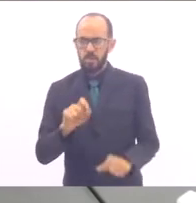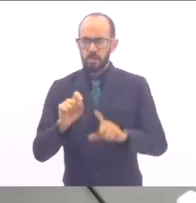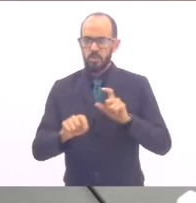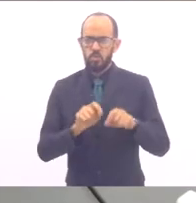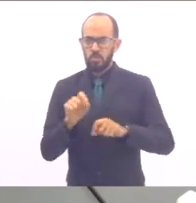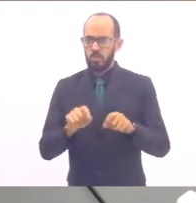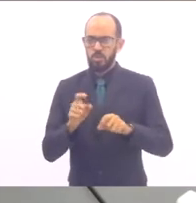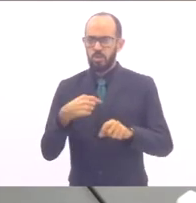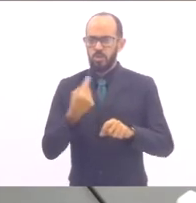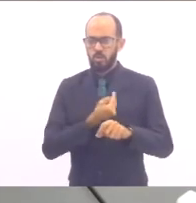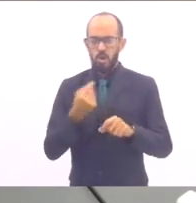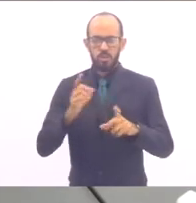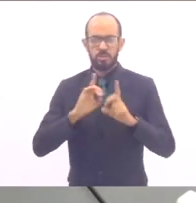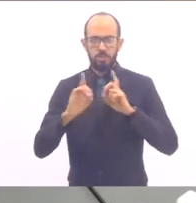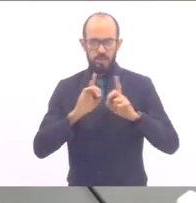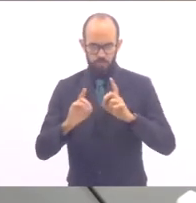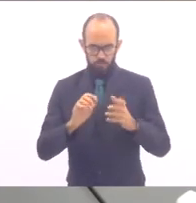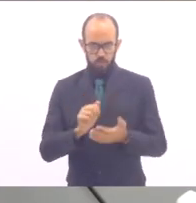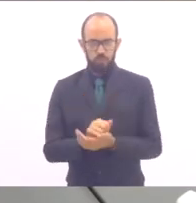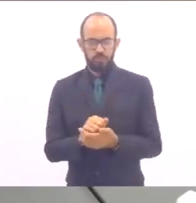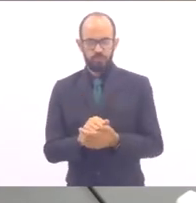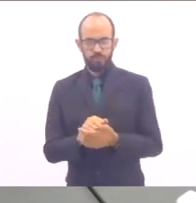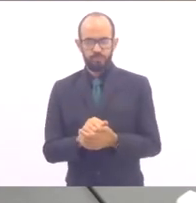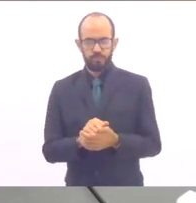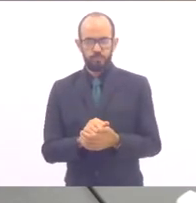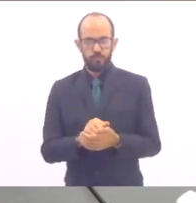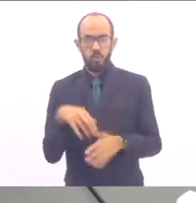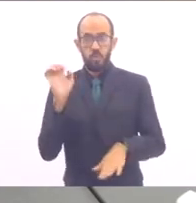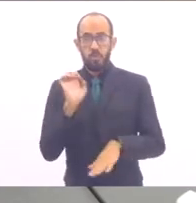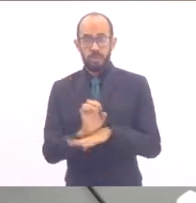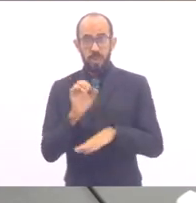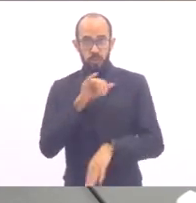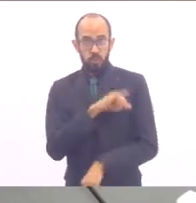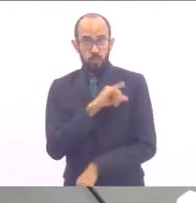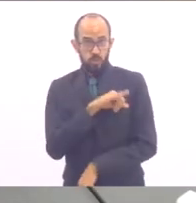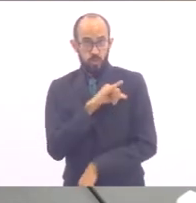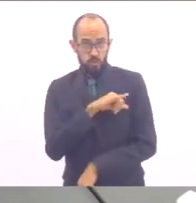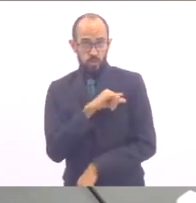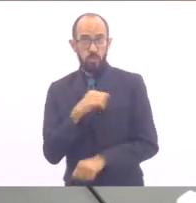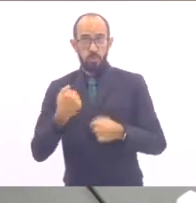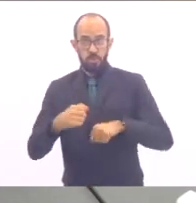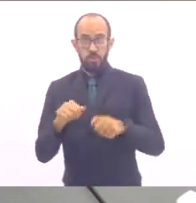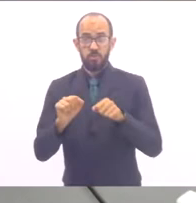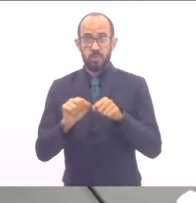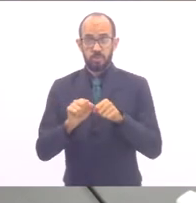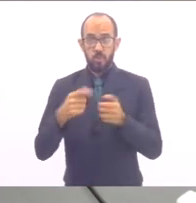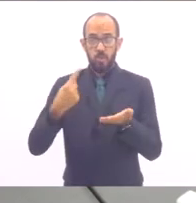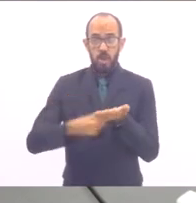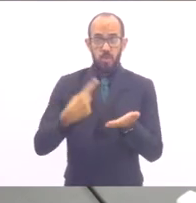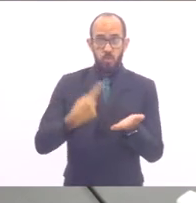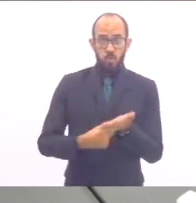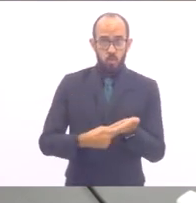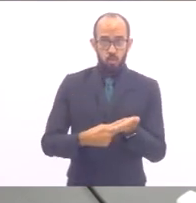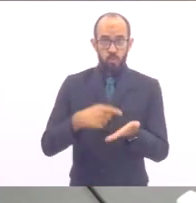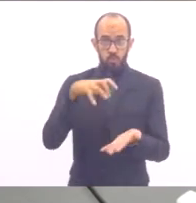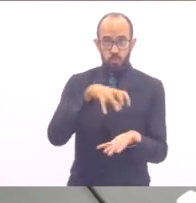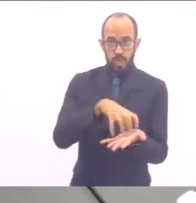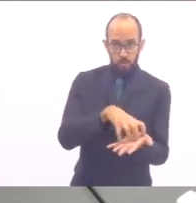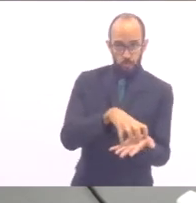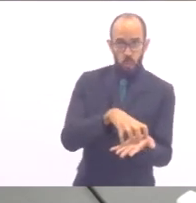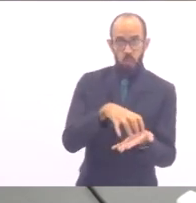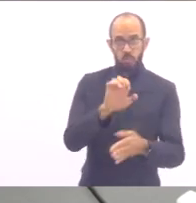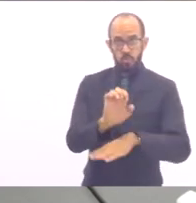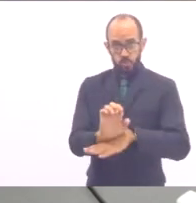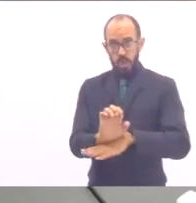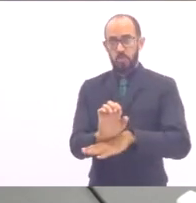O que nós debatemos lá? É que o Estado do Rio fizesse um acordo setorial estadual aqui no